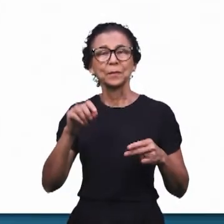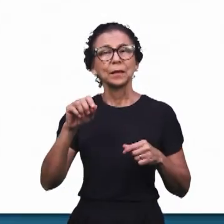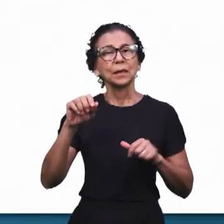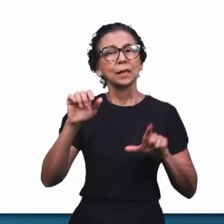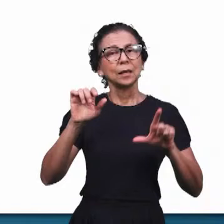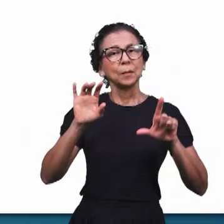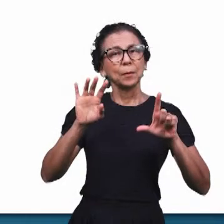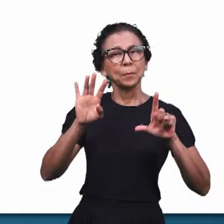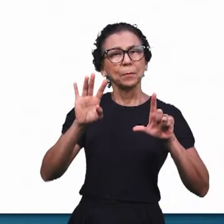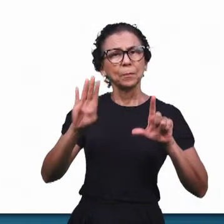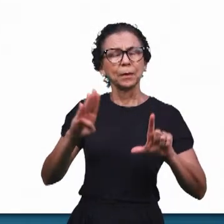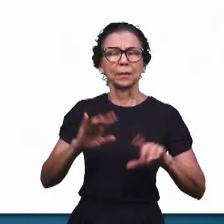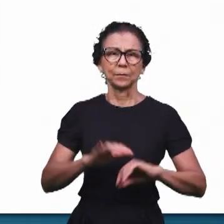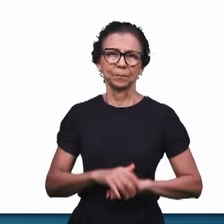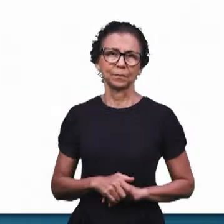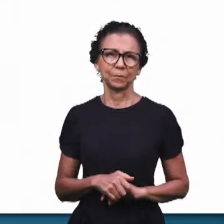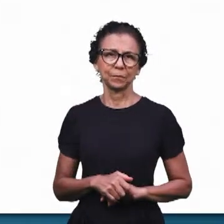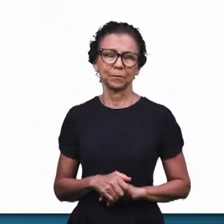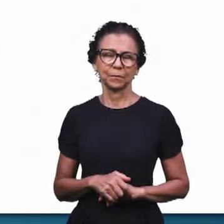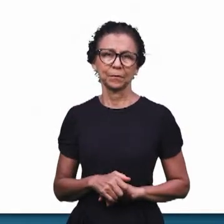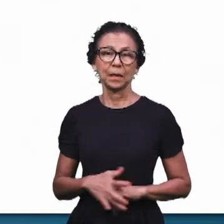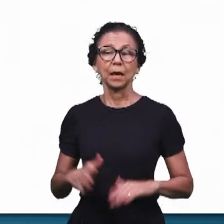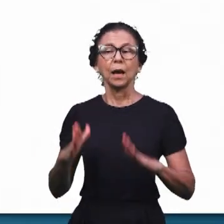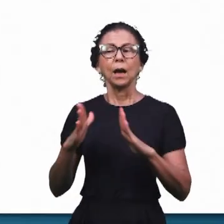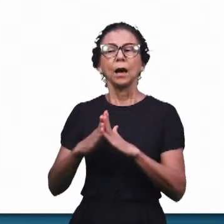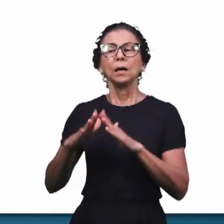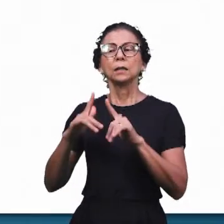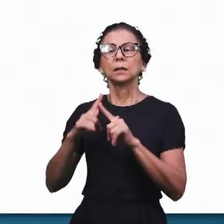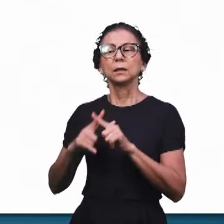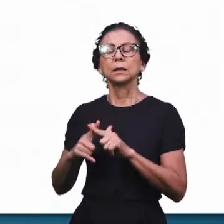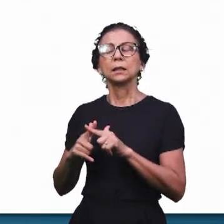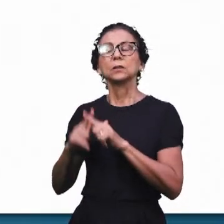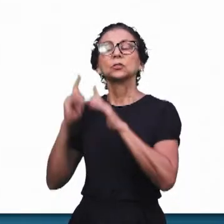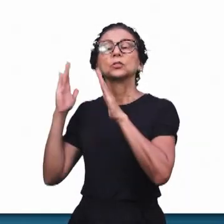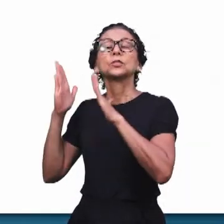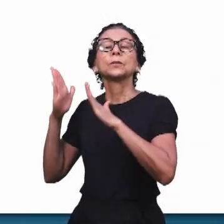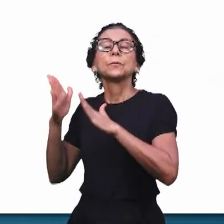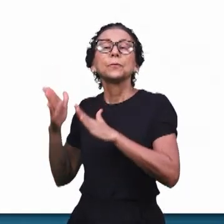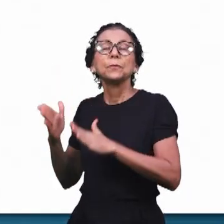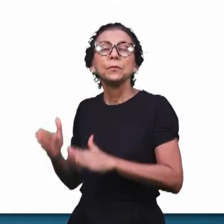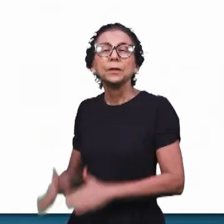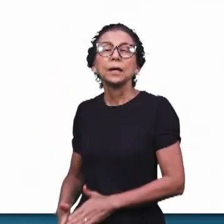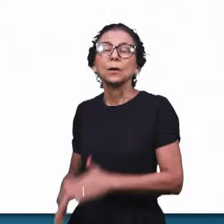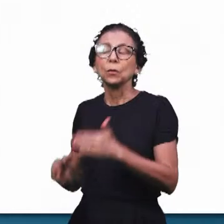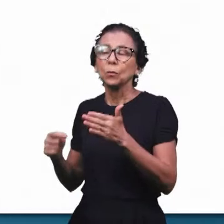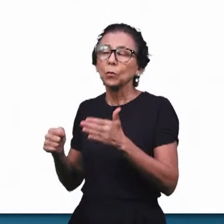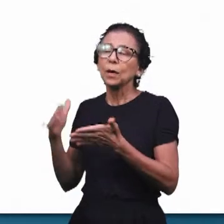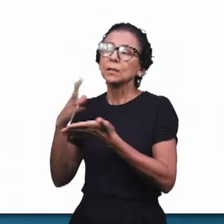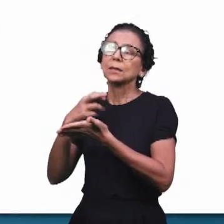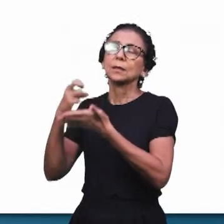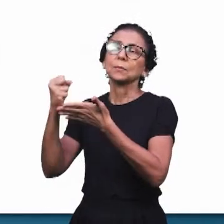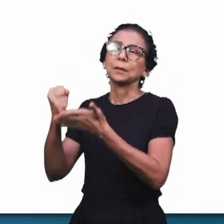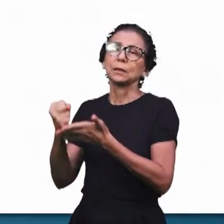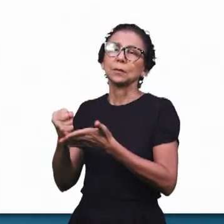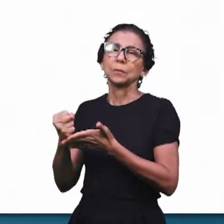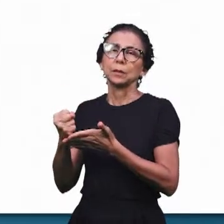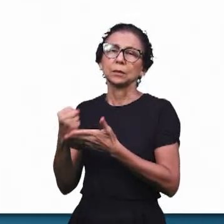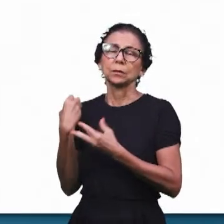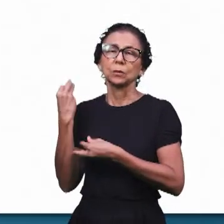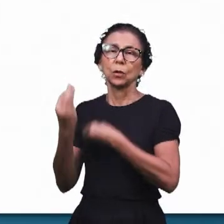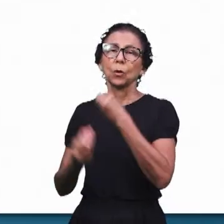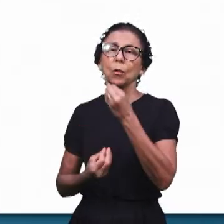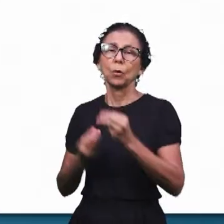a igreja fiel deve estar agora, ou seja, nesse momento que nós estamos prestes a viver. Como ela deve